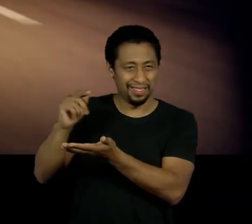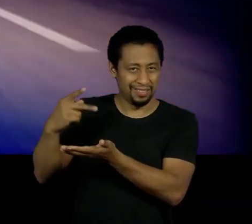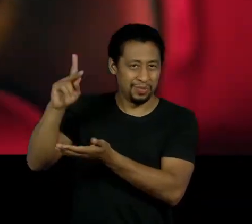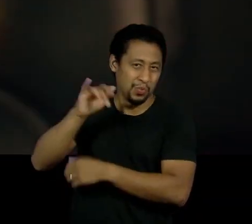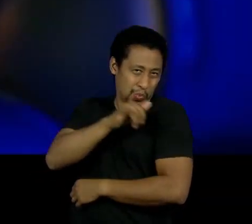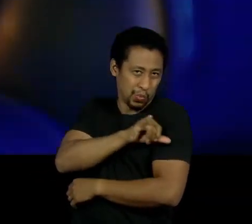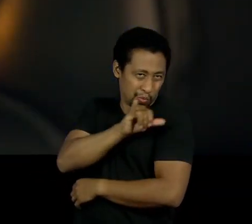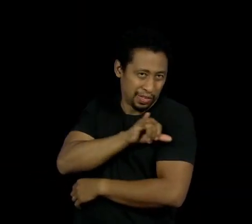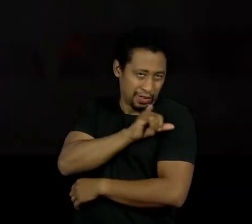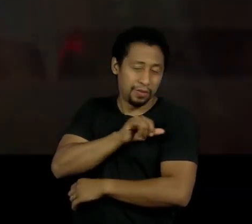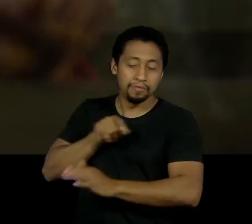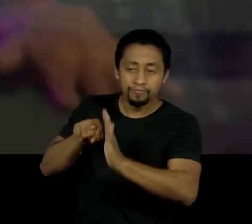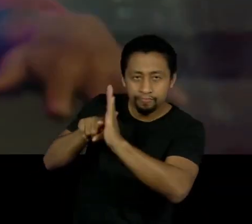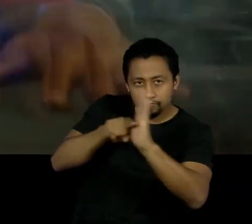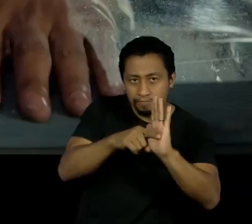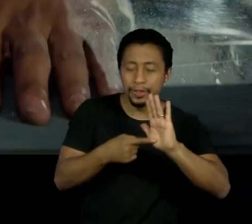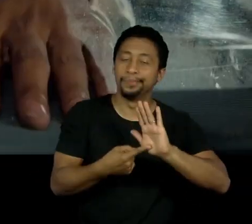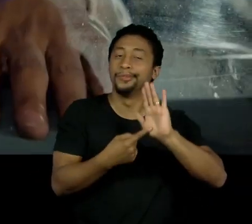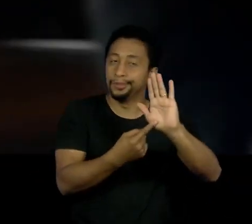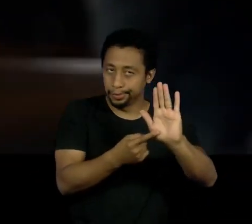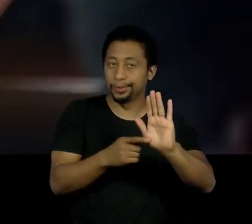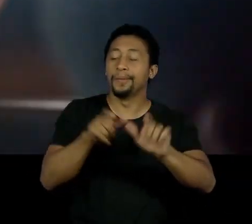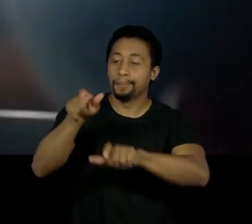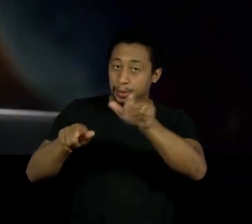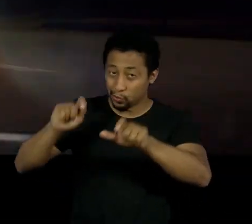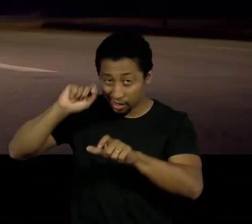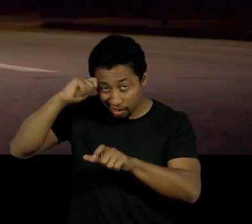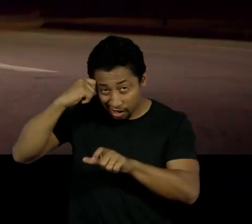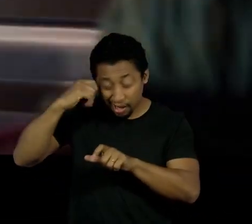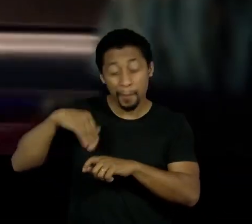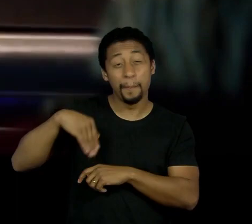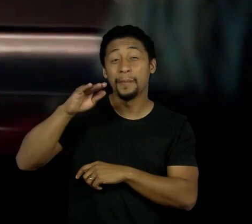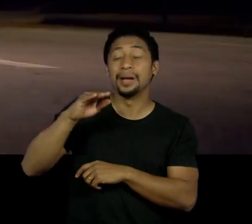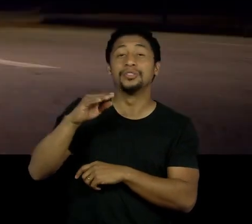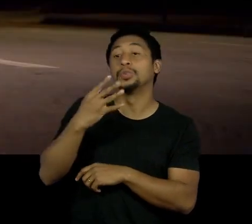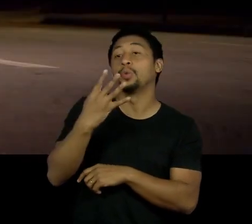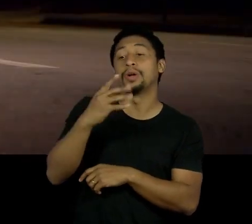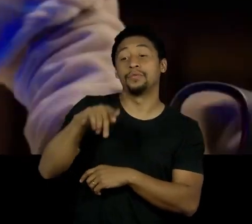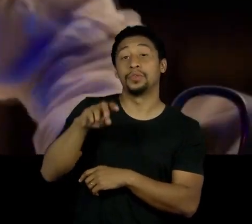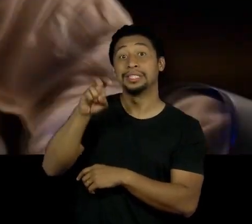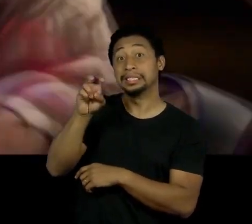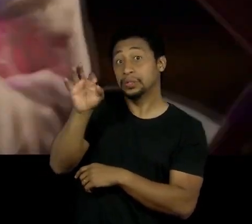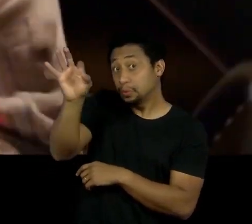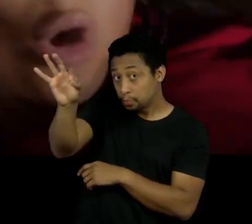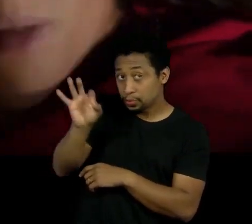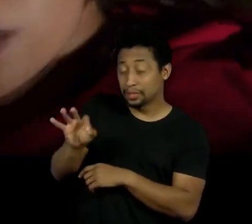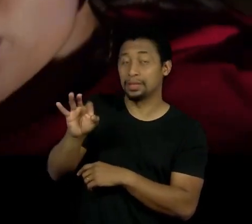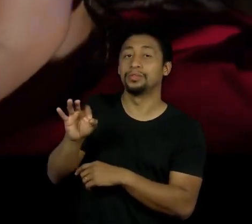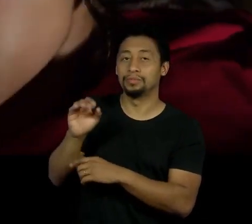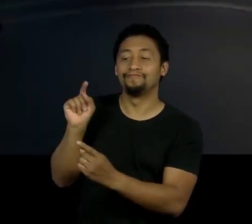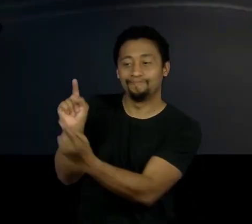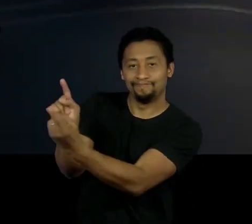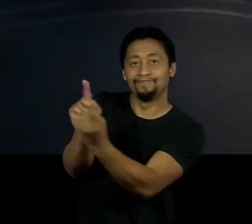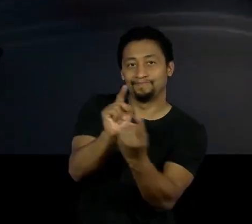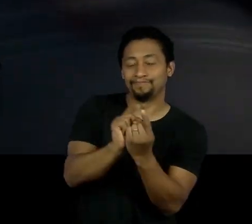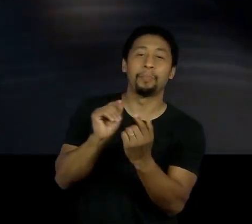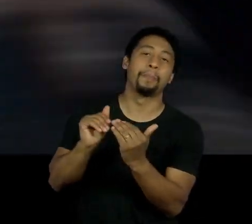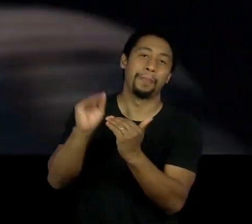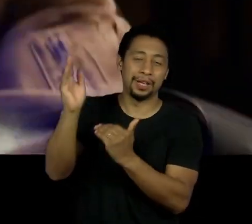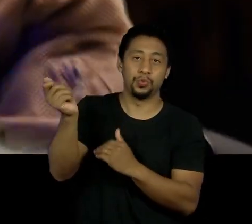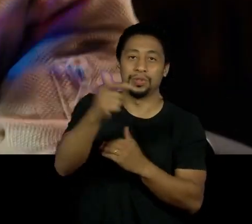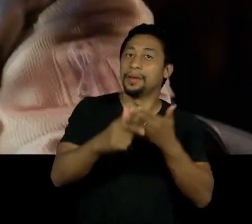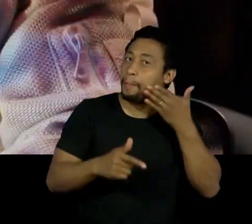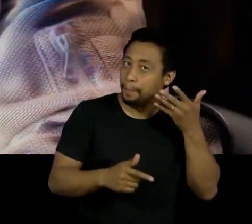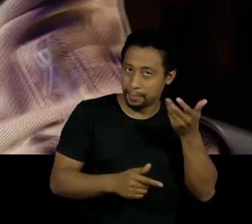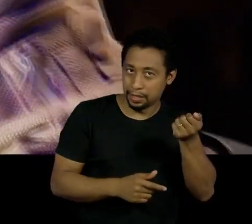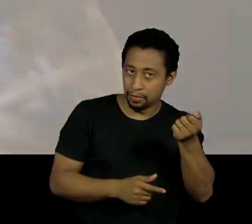têm mais chances de serem paradas pela polícia, 4,5 vezes mais chances de serem paradas pela polícia, e também a raça e cor, no caso de pessoas